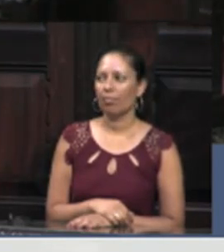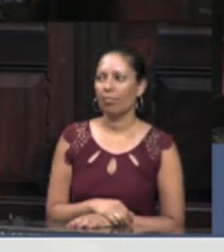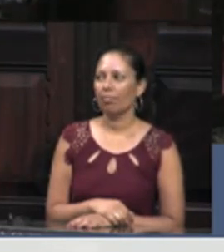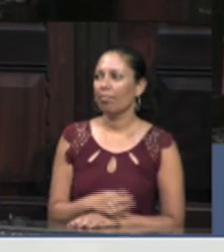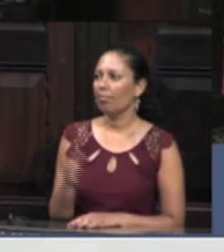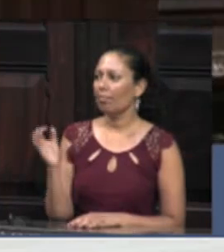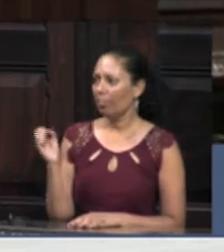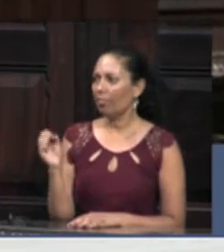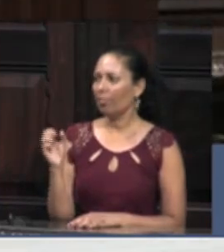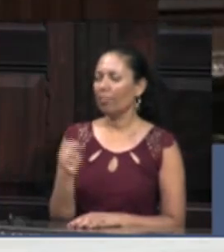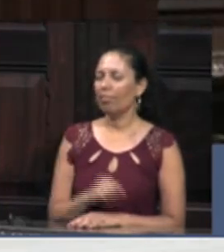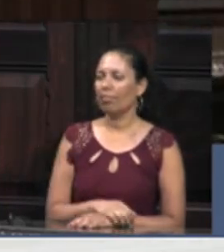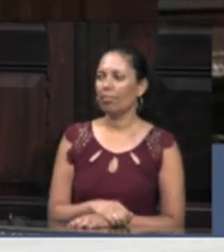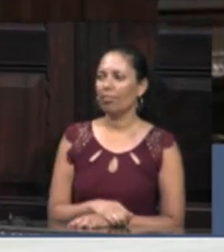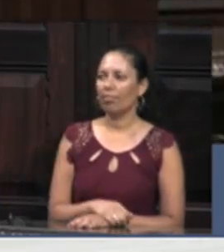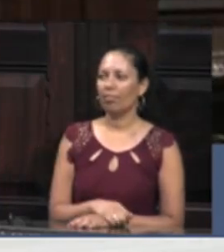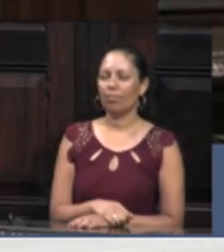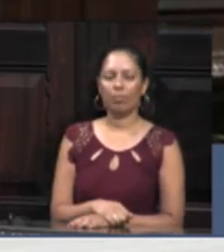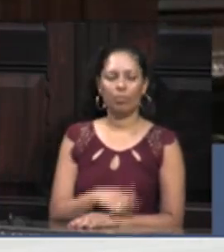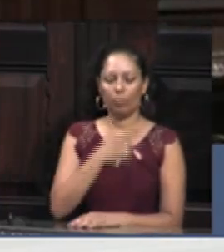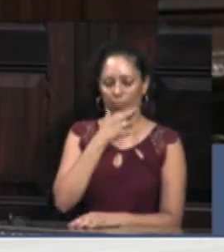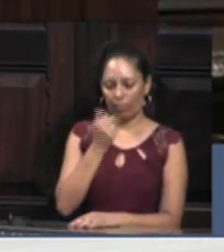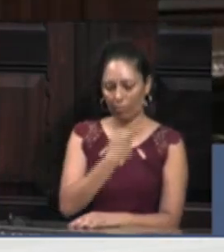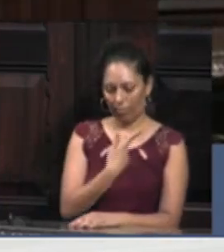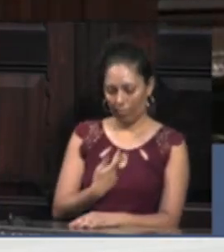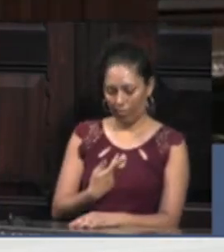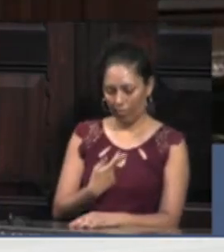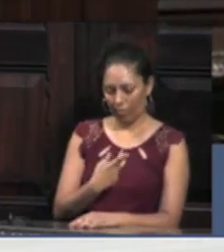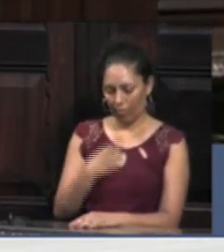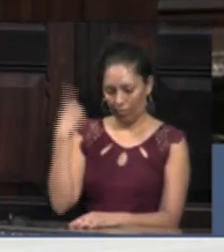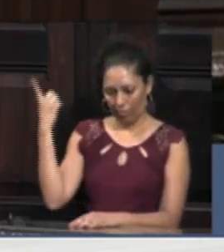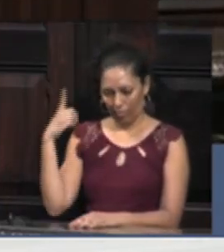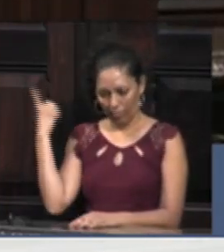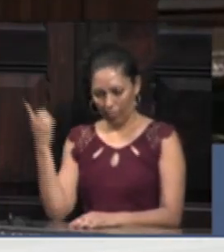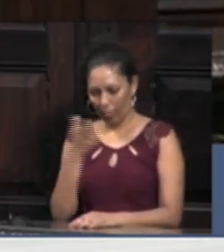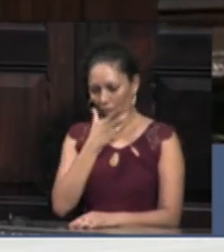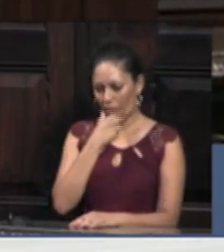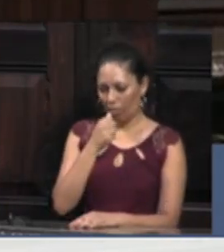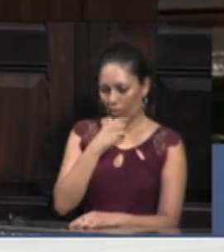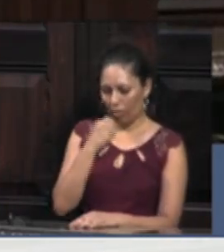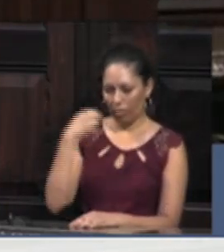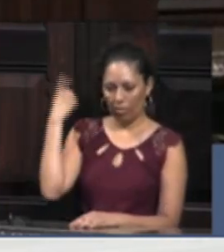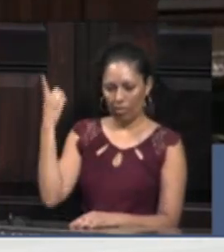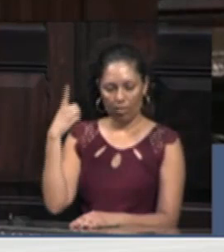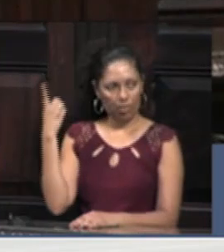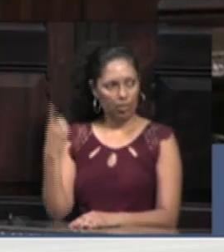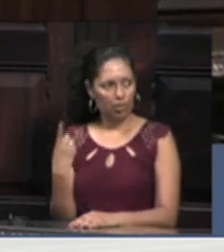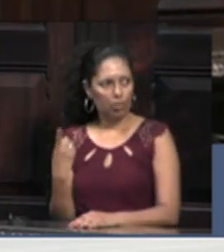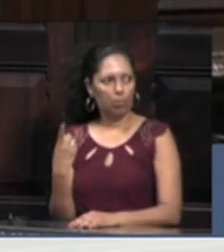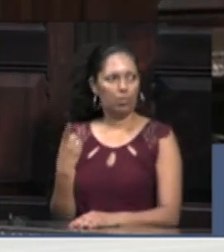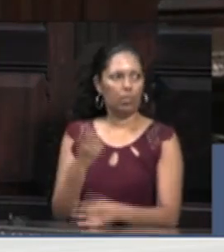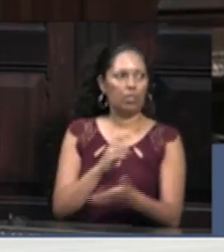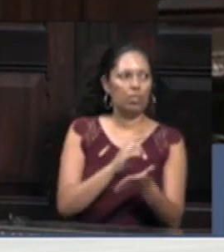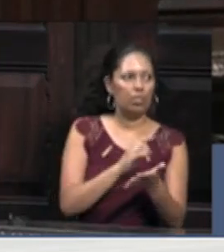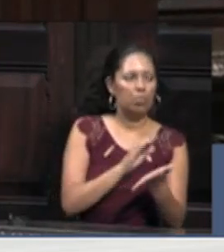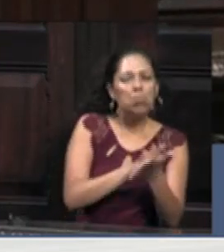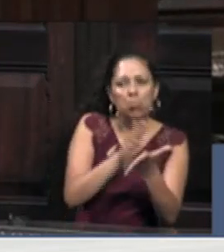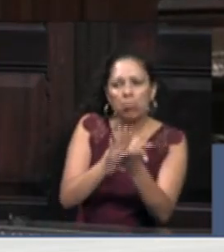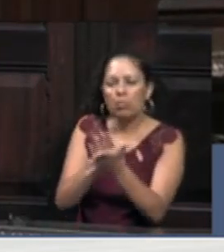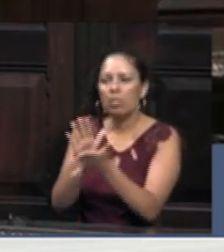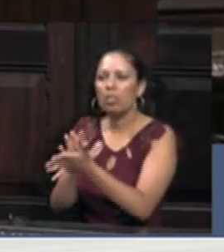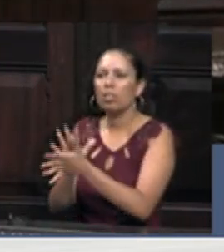Senhor presidente, senhoras deputadas, senhores deputados, uma saudação